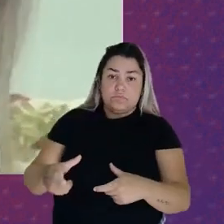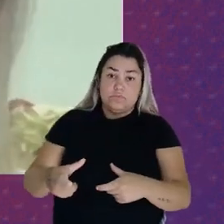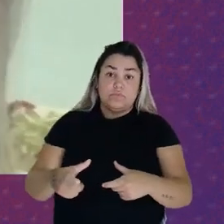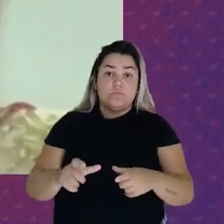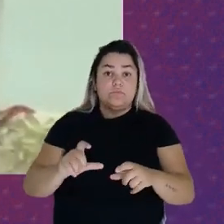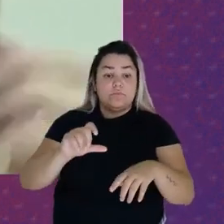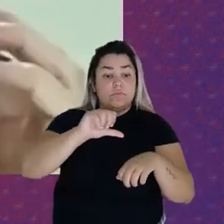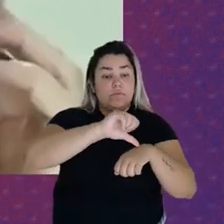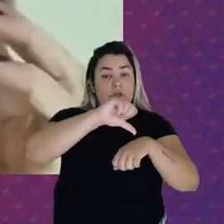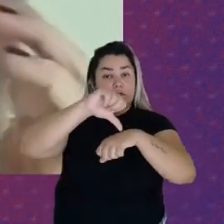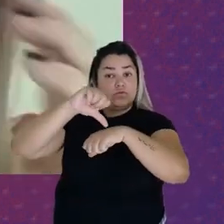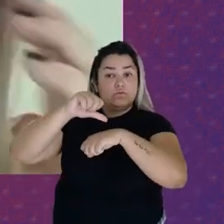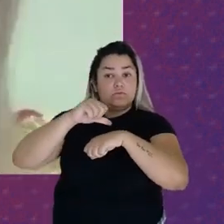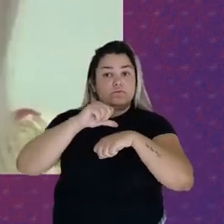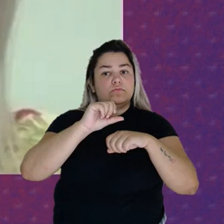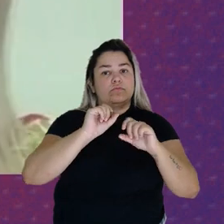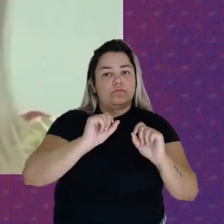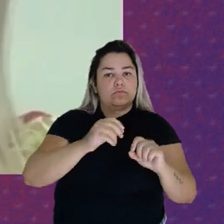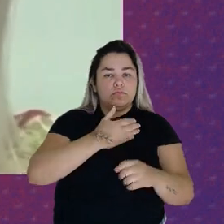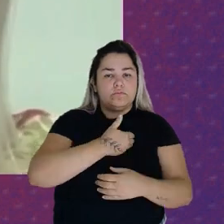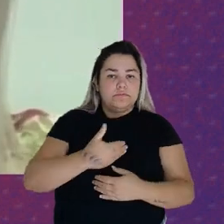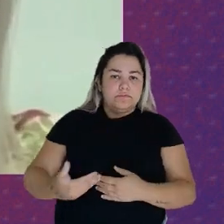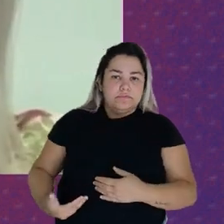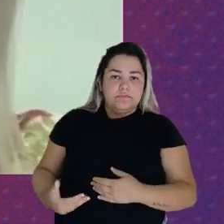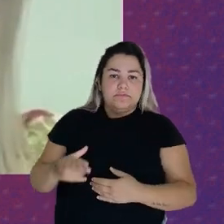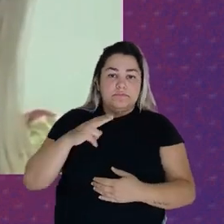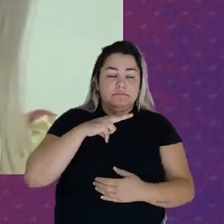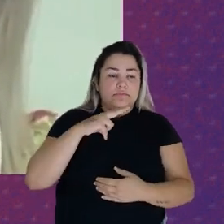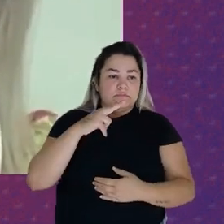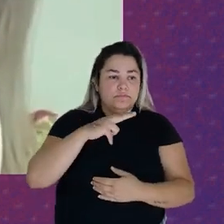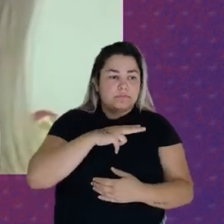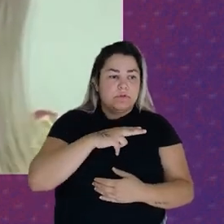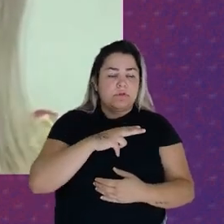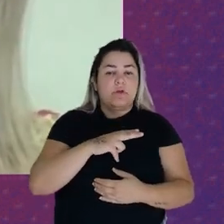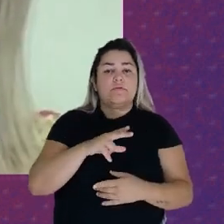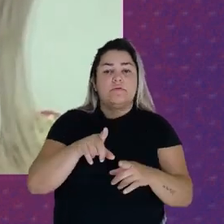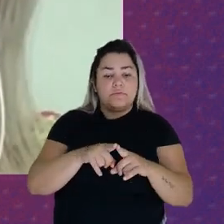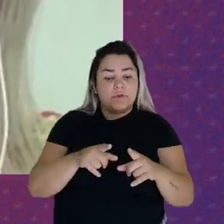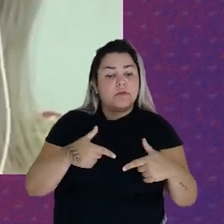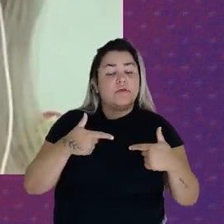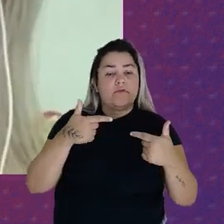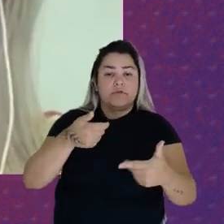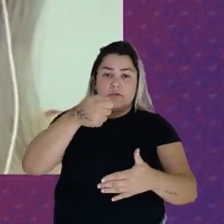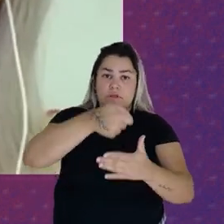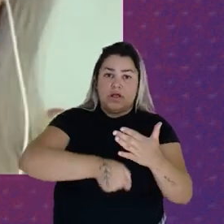das mulheres e precisa ser enfrentada e combatida.